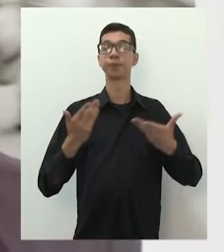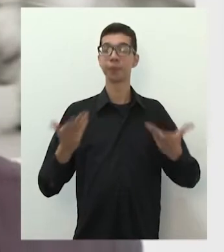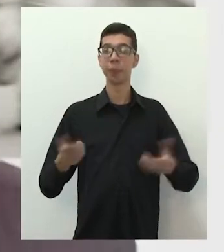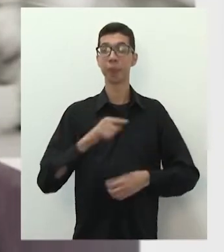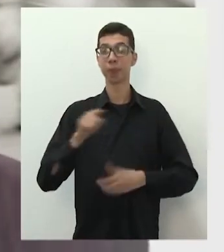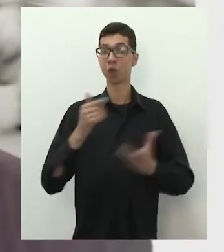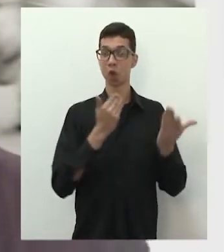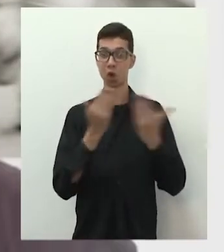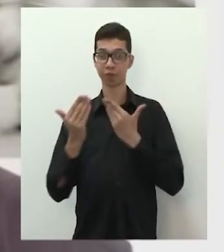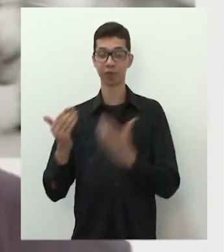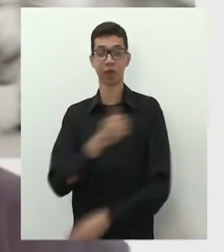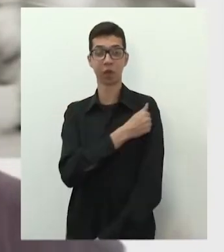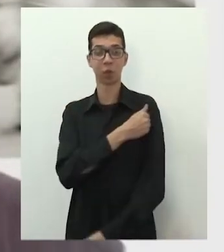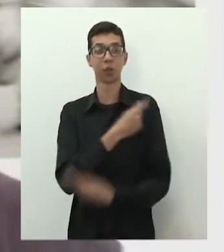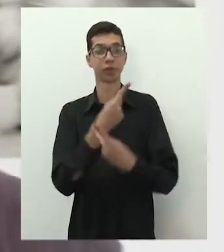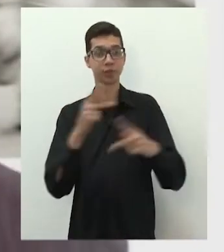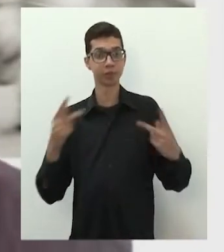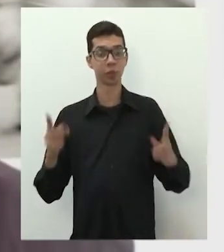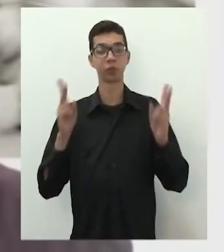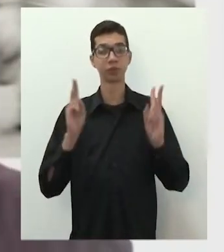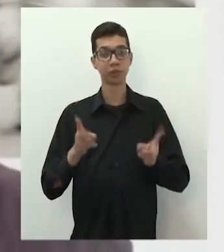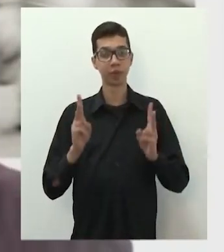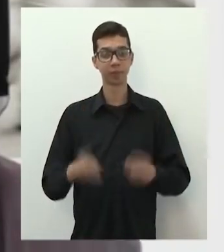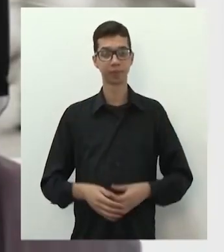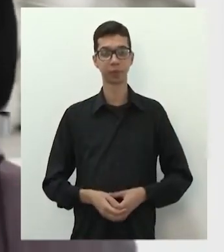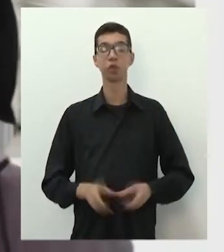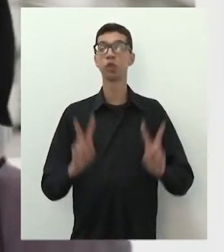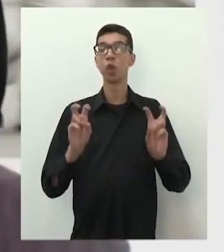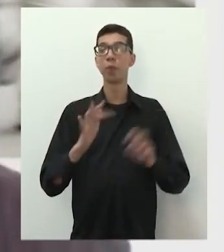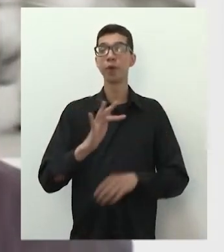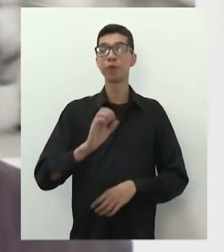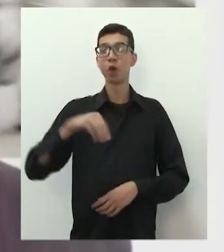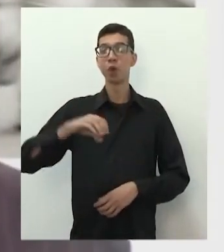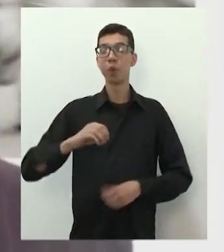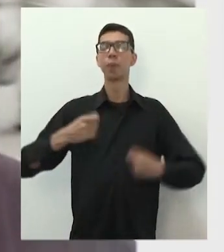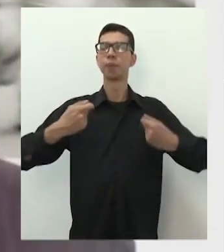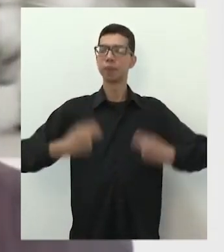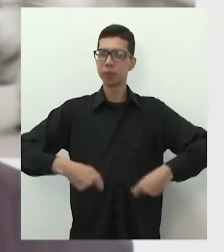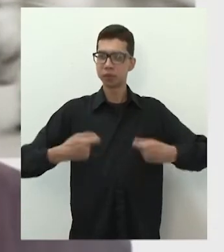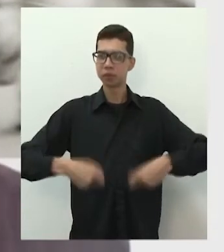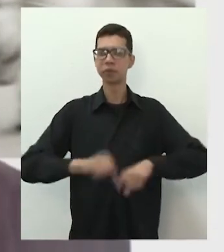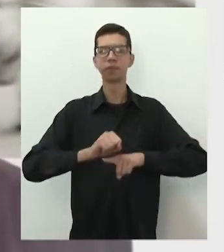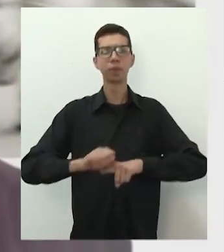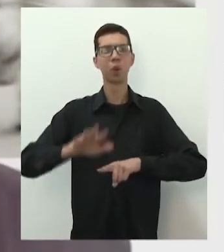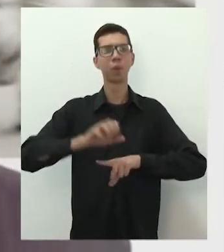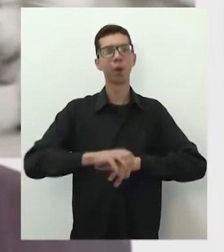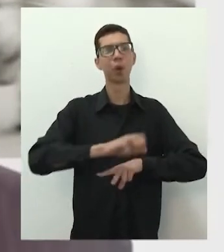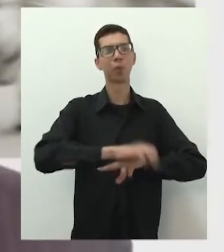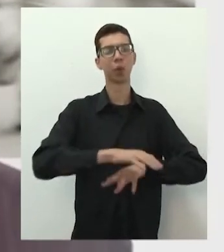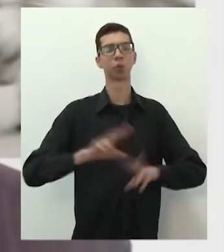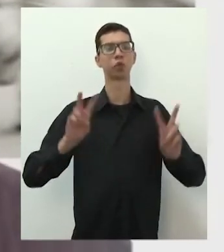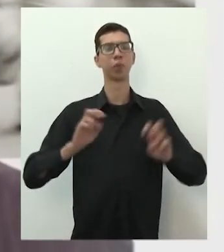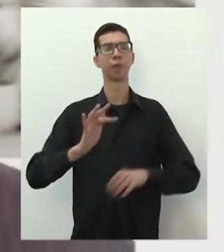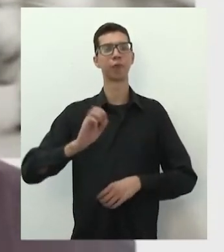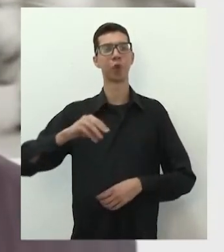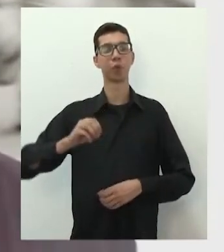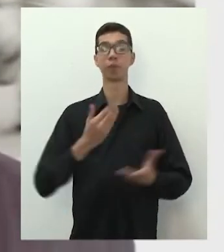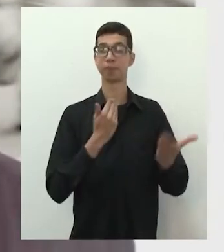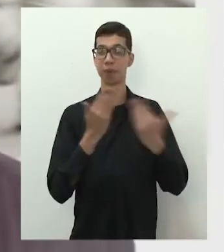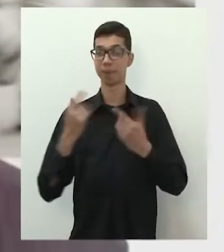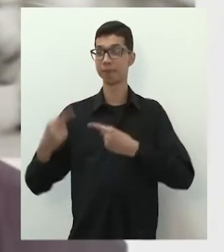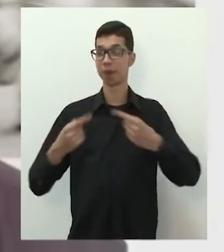que passam comigo e que falam assim, olha, tem sábado que eu queria ficar em casa de pantufa, com o pé para cima, de edredom,